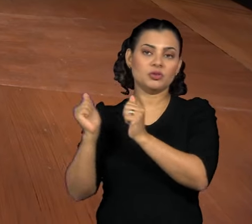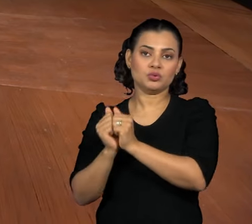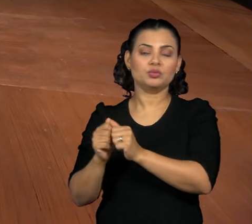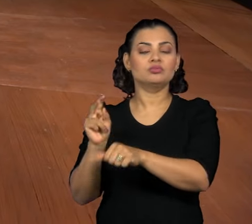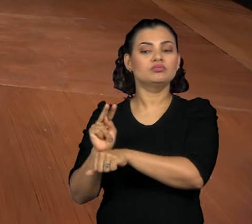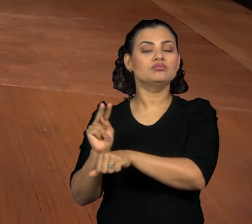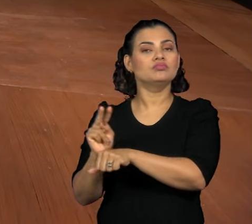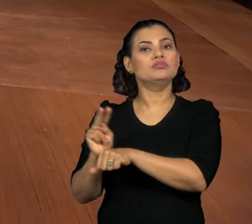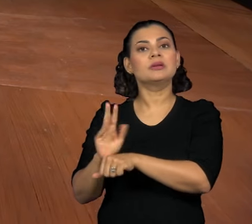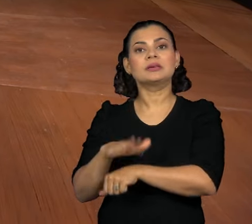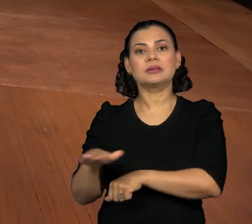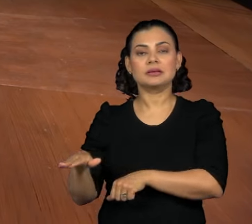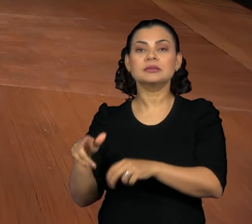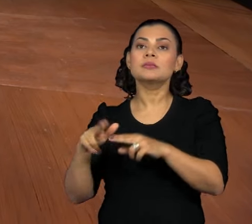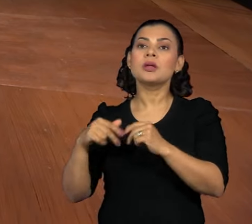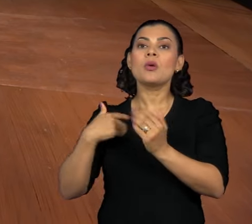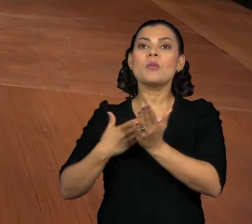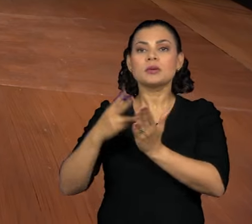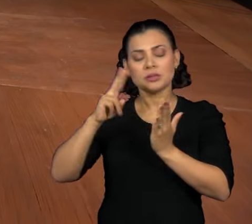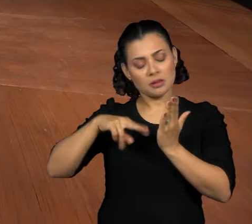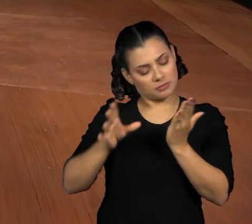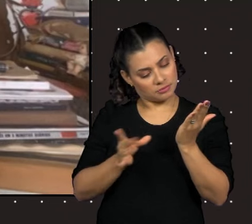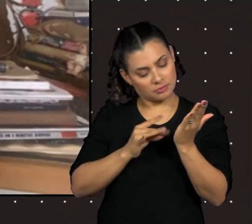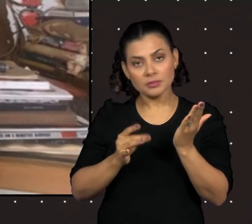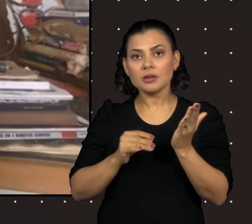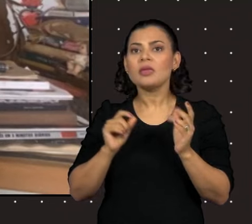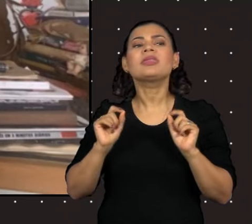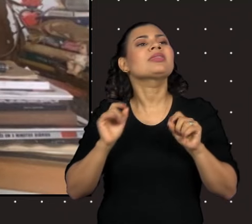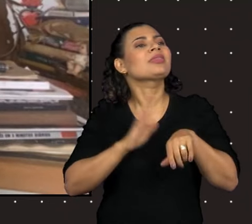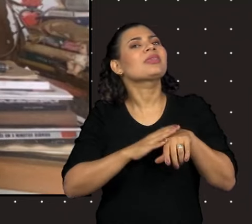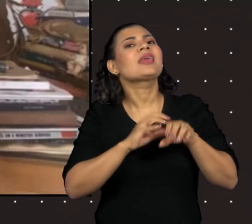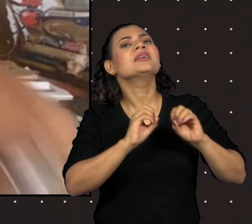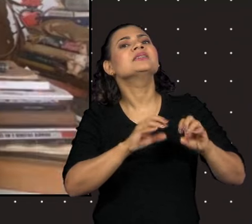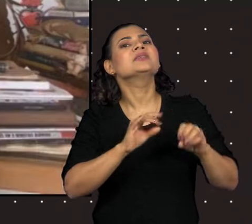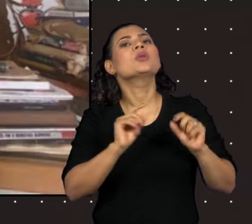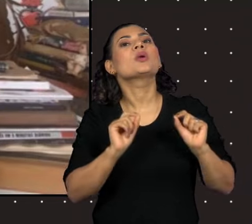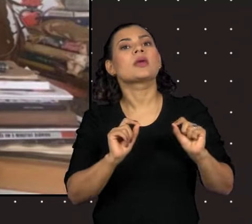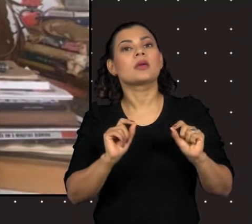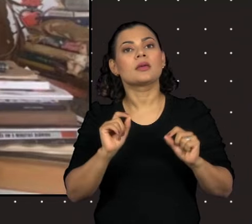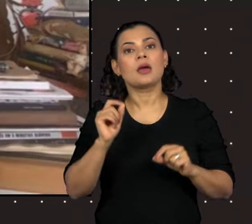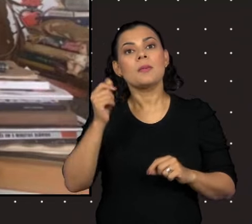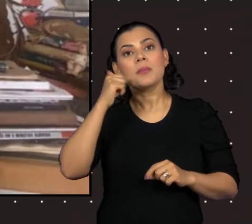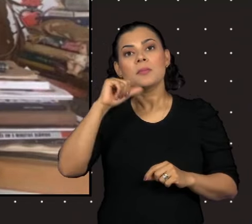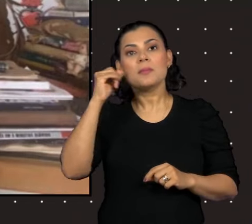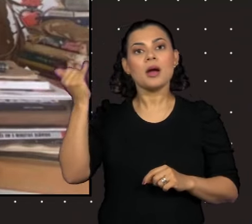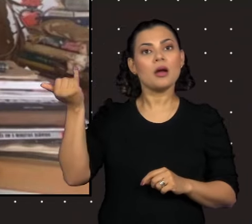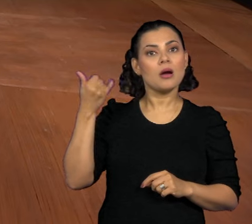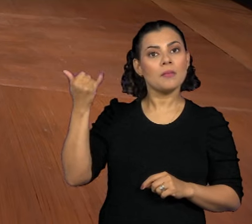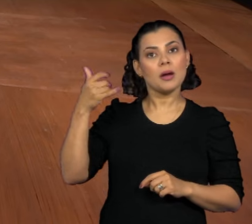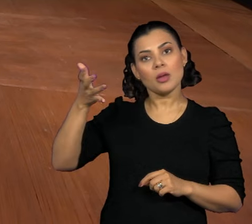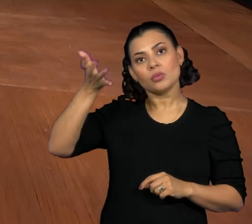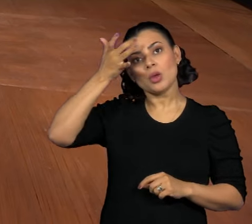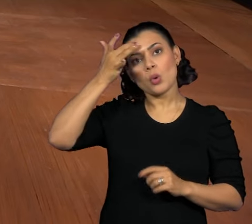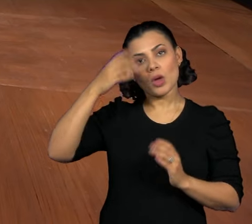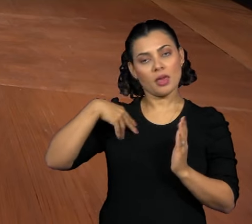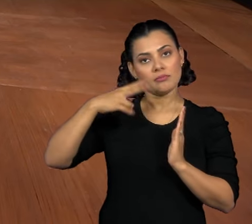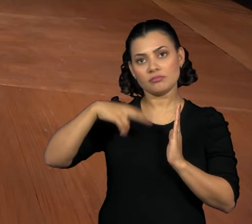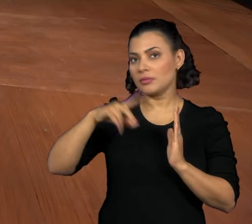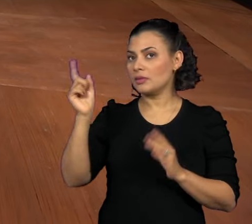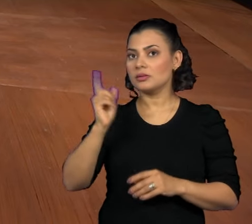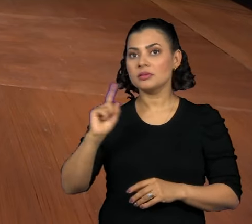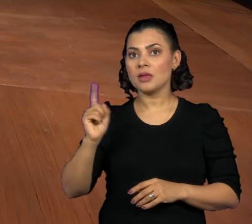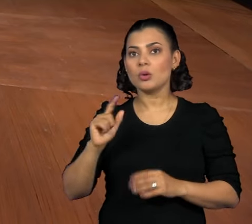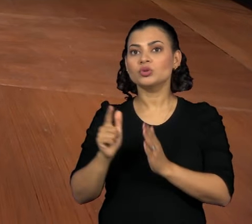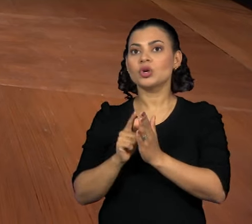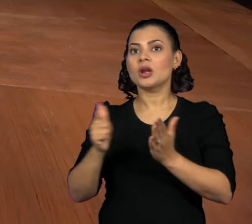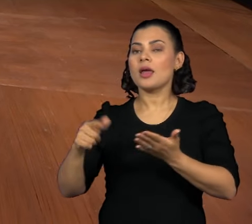abri um livro e comecei a ler. Aí minha mãe falou assim, não, quem é que te disse? Ela achou que alguém tinha me dito e eu tinha decorado. Aí então ela pegou